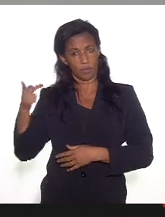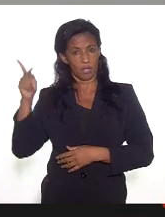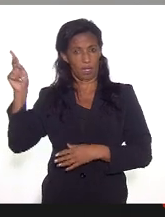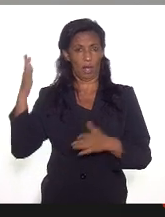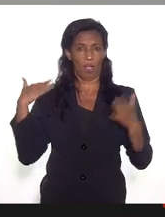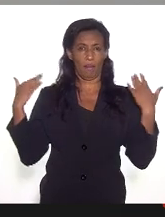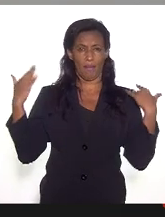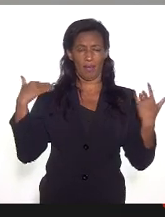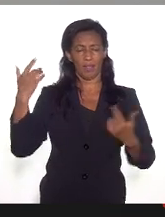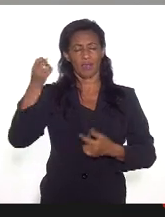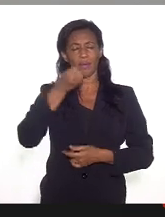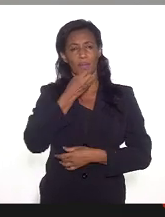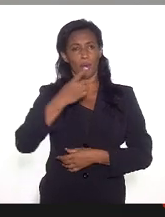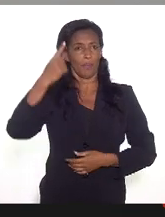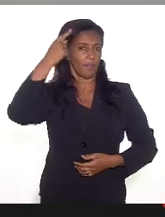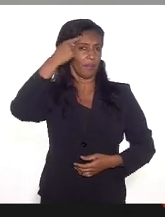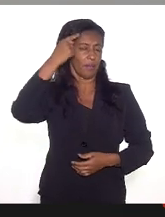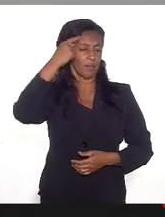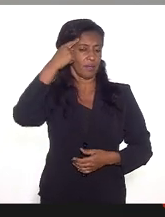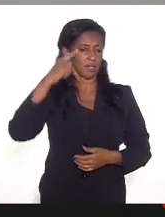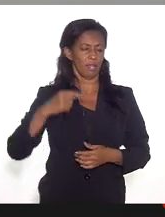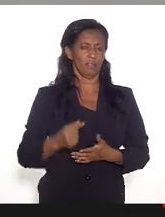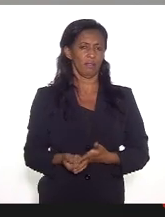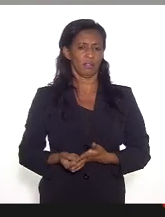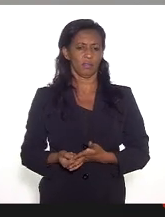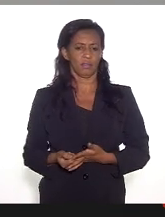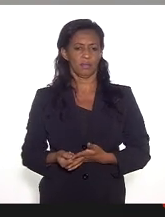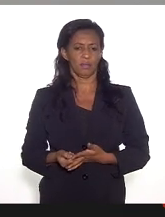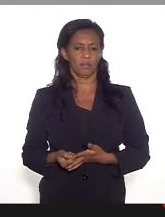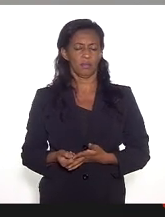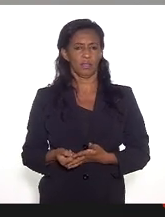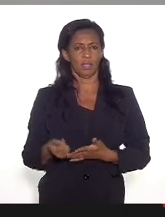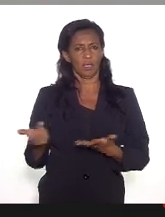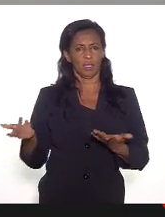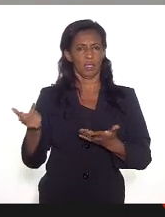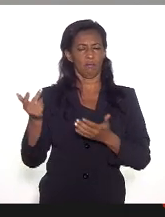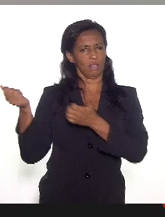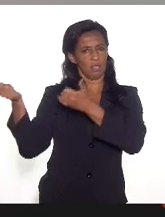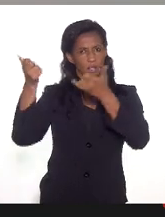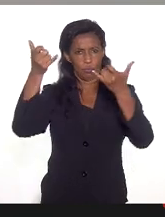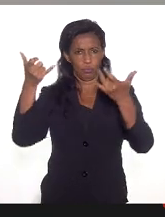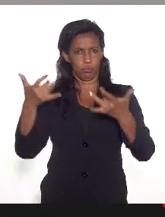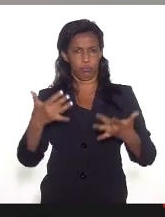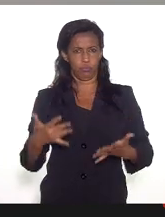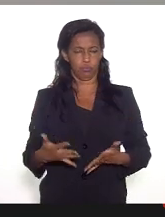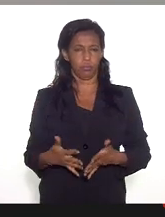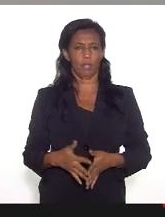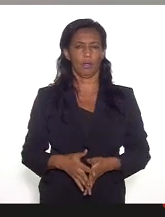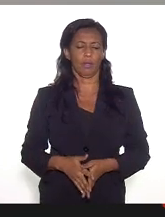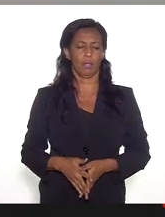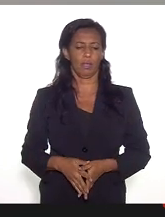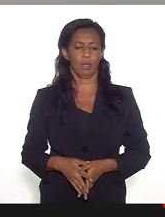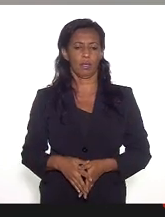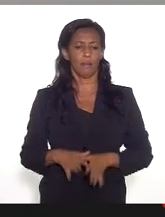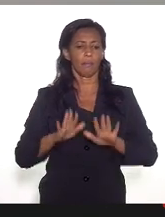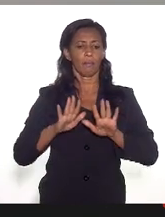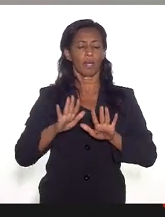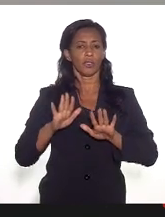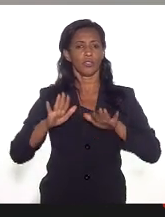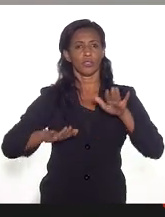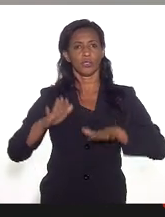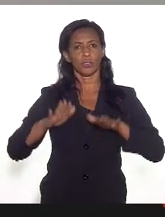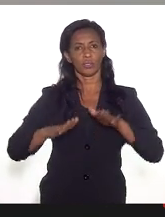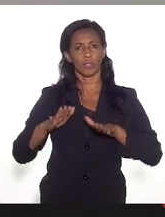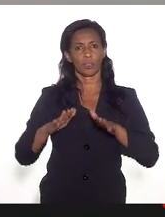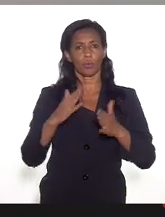valeria a pena a gente pensar, e o desenho tem que ser detalhado, claro, com mais vagar, mas, assim, tanto em relação ao